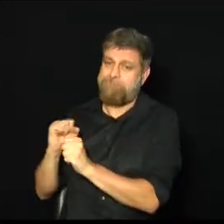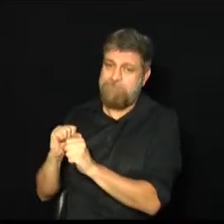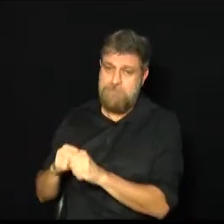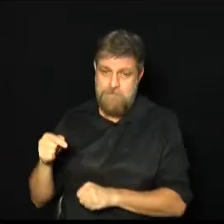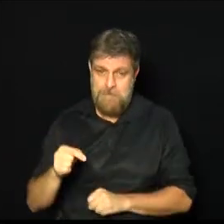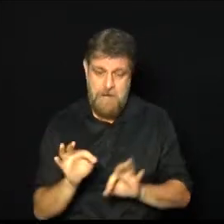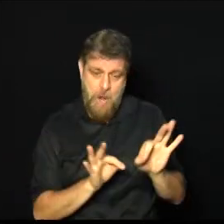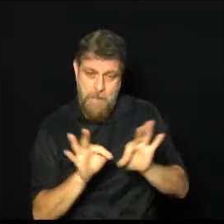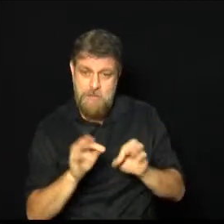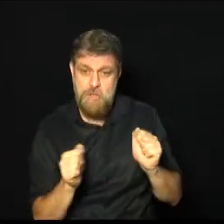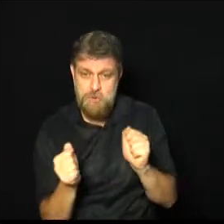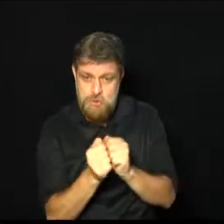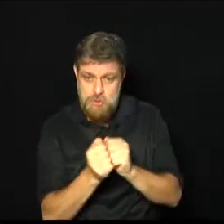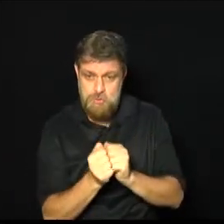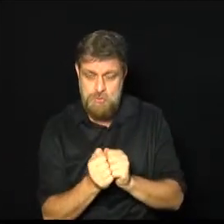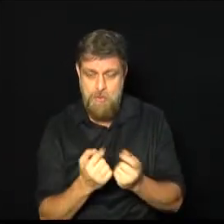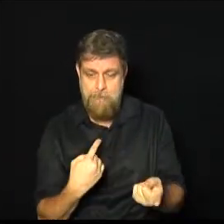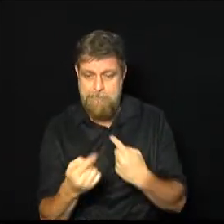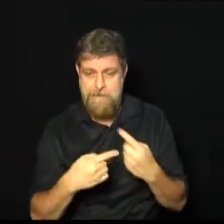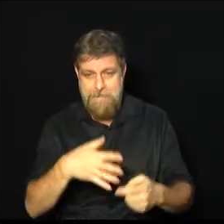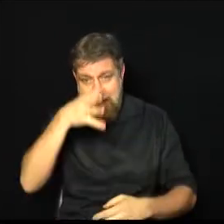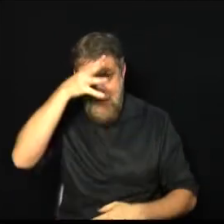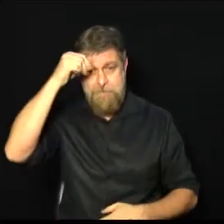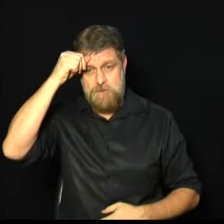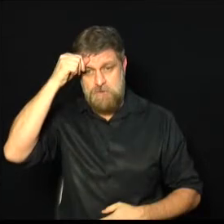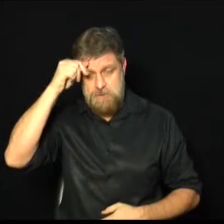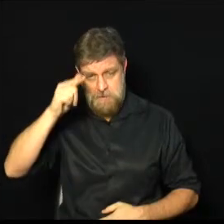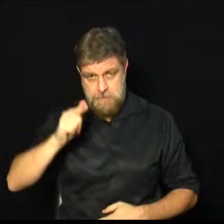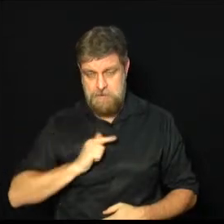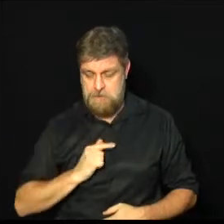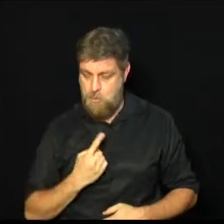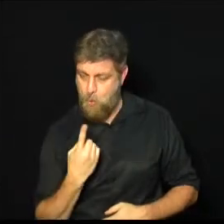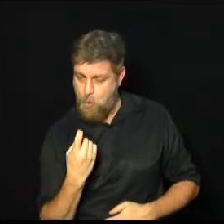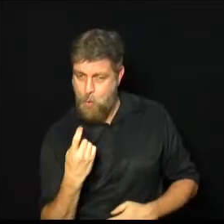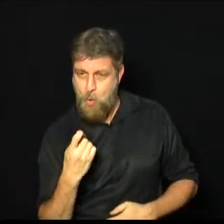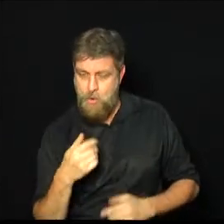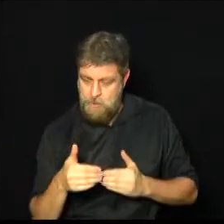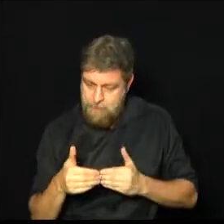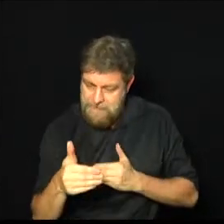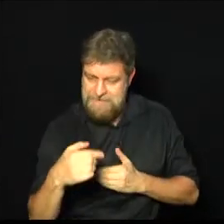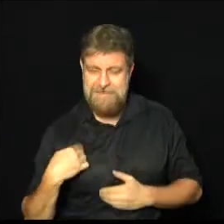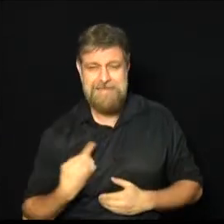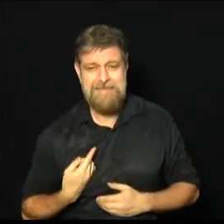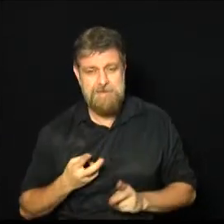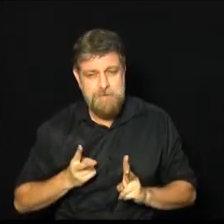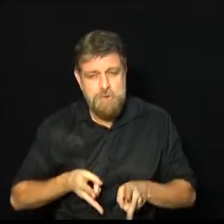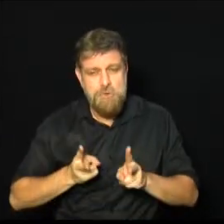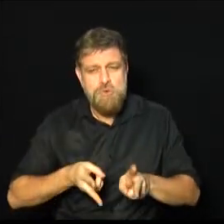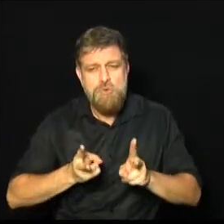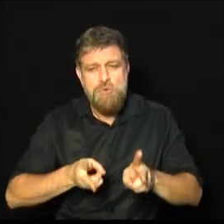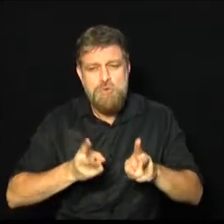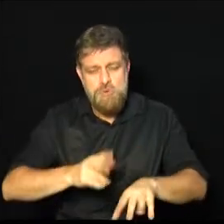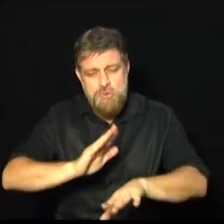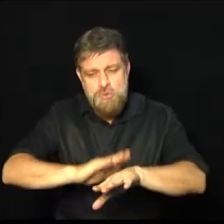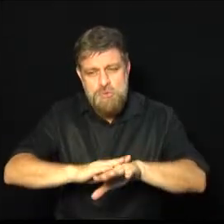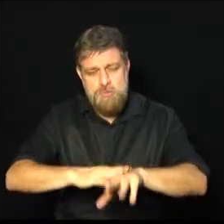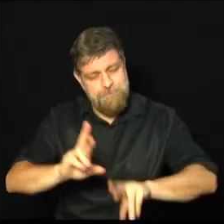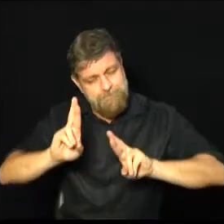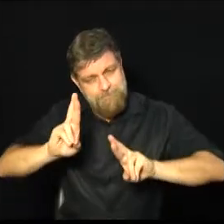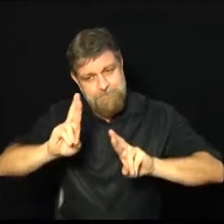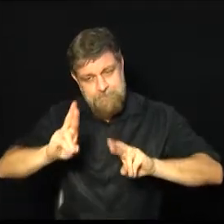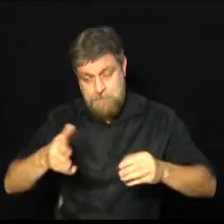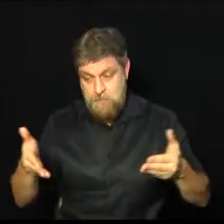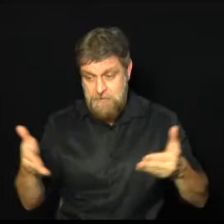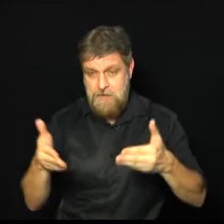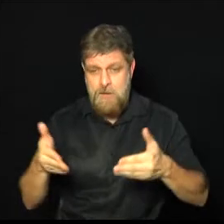projeto, junto com o da Transamazônica, estão num único processo que nós estamos dando andamento. Esperamos fazê-lo agora também